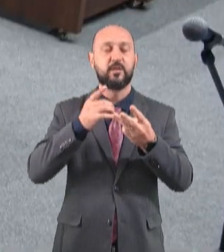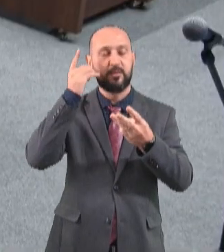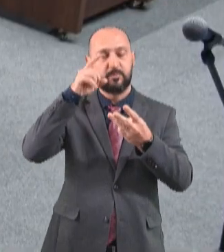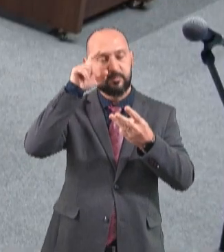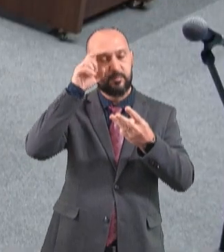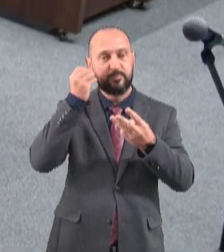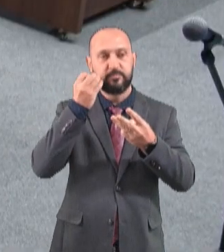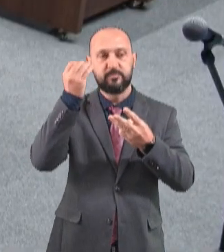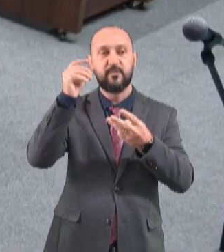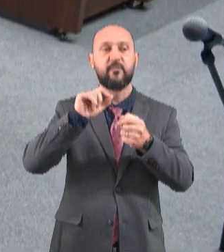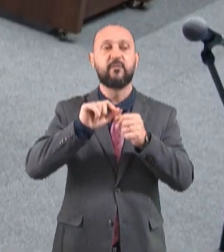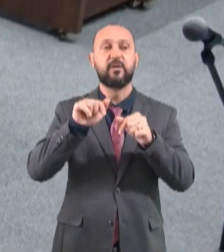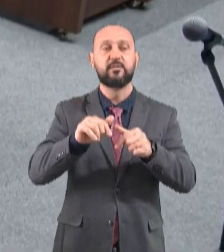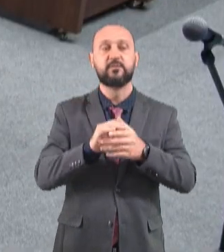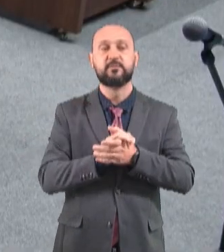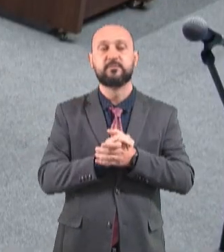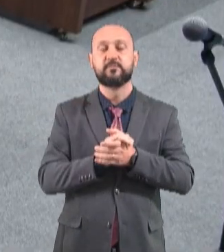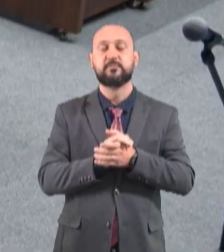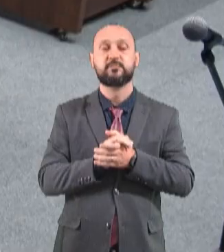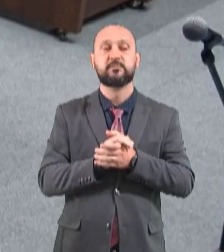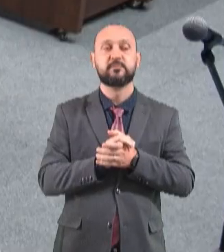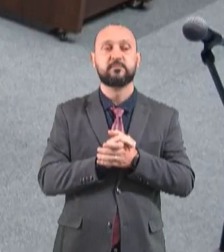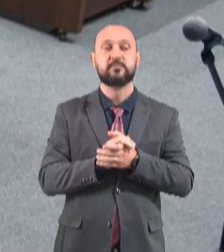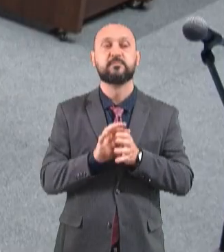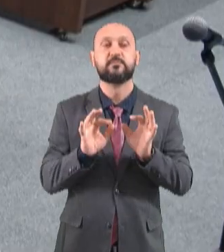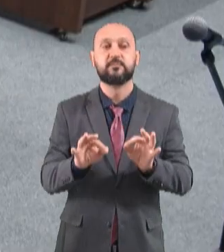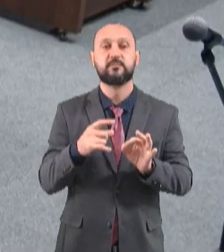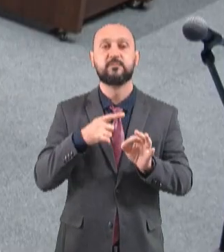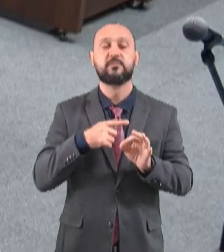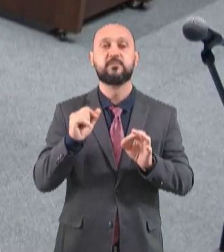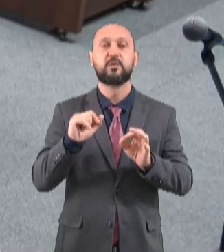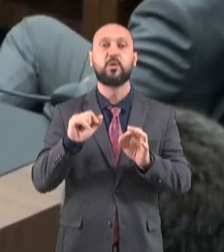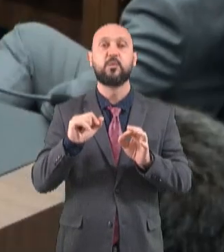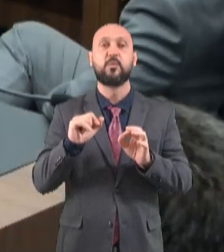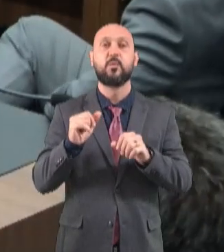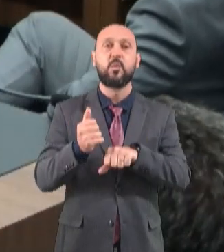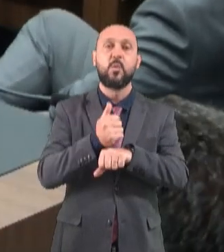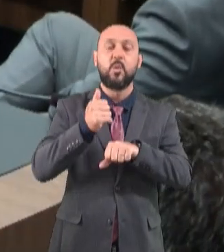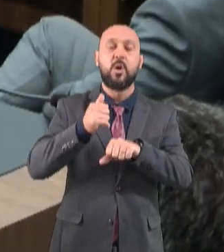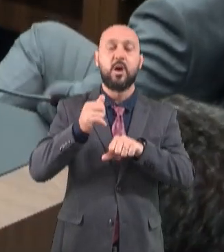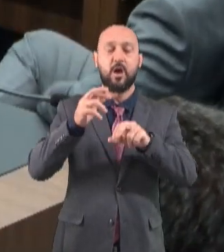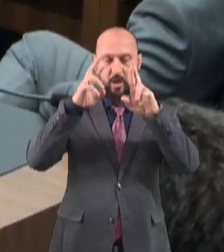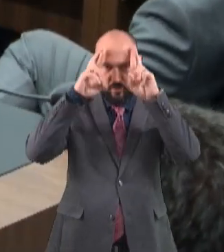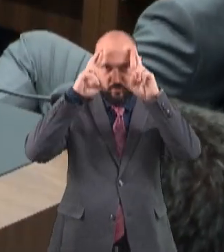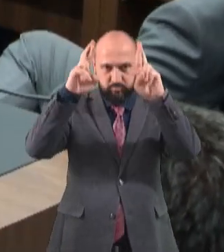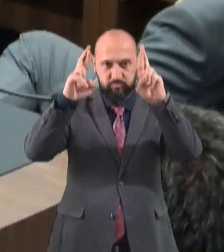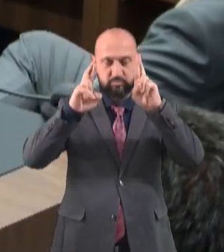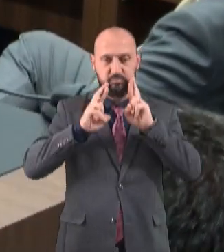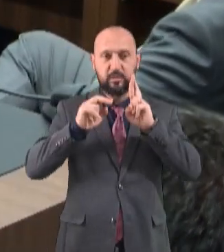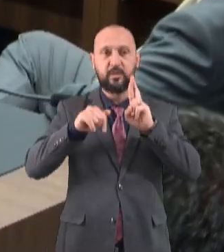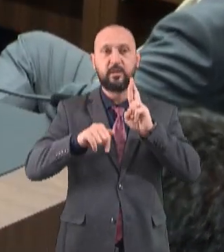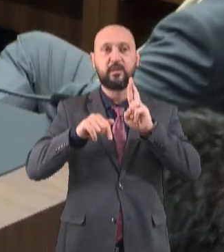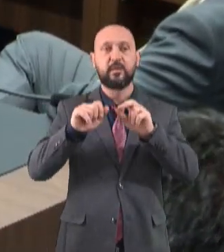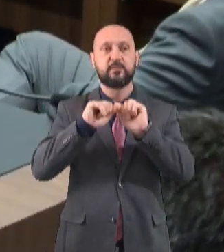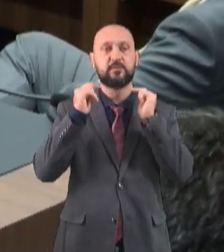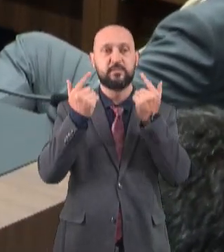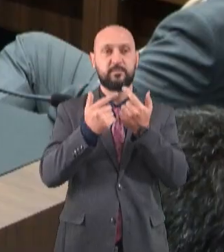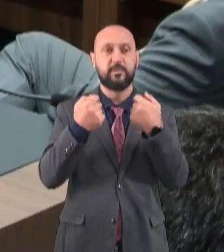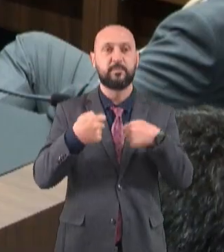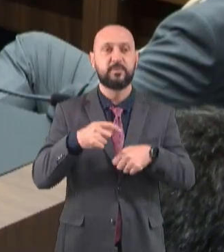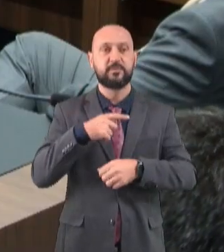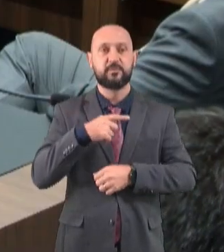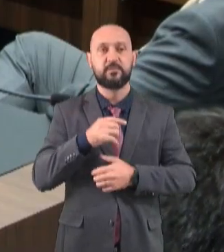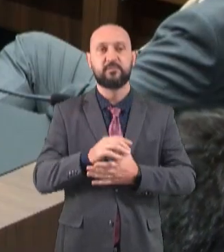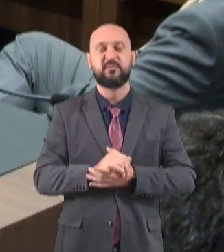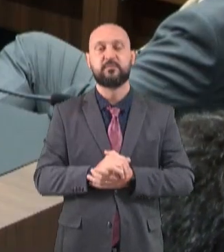Seu Neto fazem, com certeza dão a outra dimensão e a respeitabilidade que este parlamento tem que